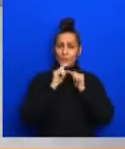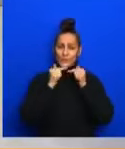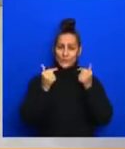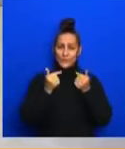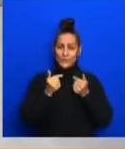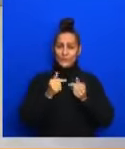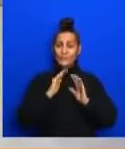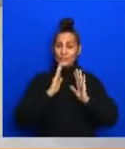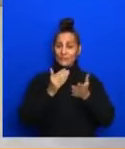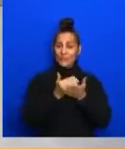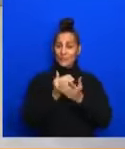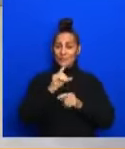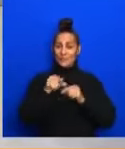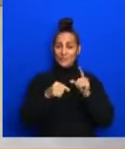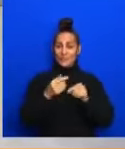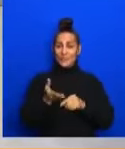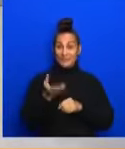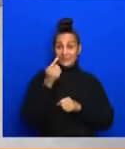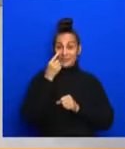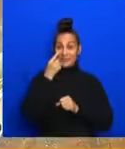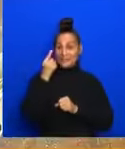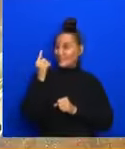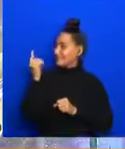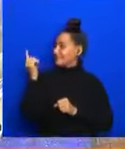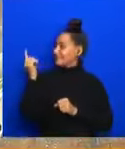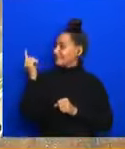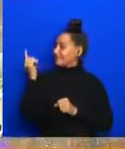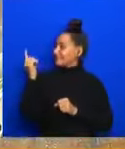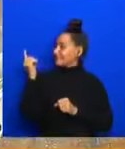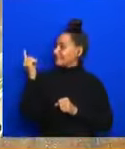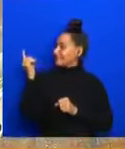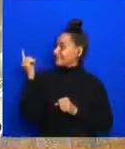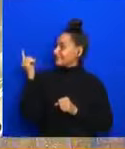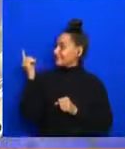Boa sorte. O sorteio vai começar. Bolas posicionadas.